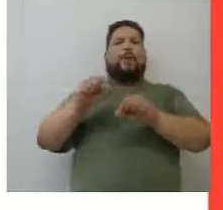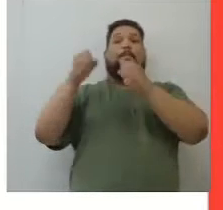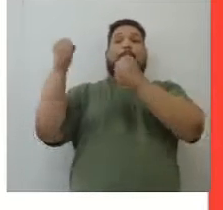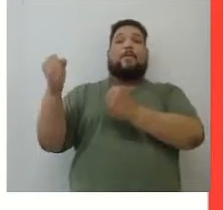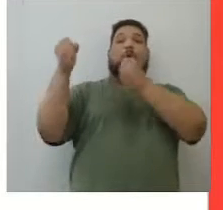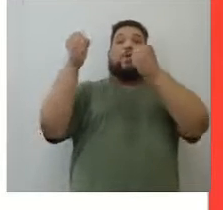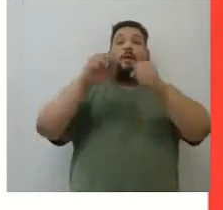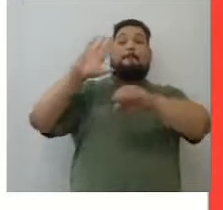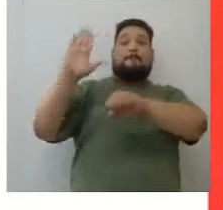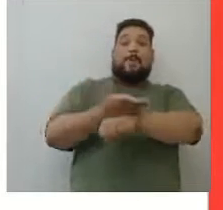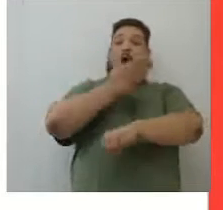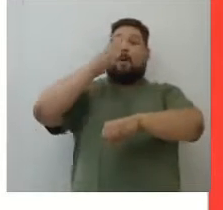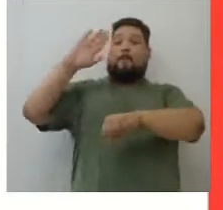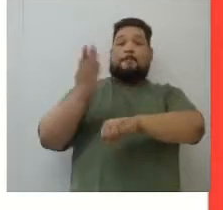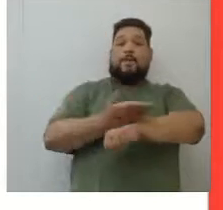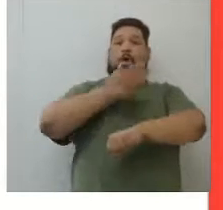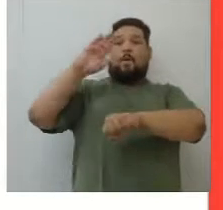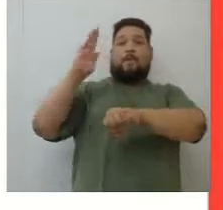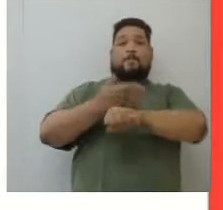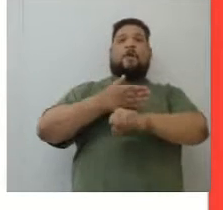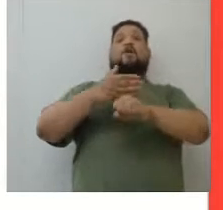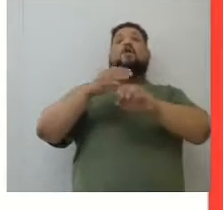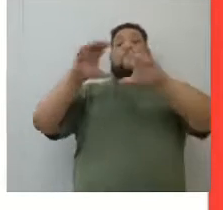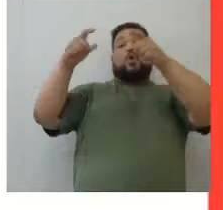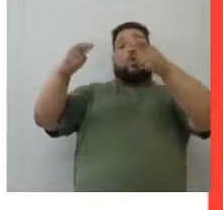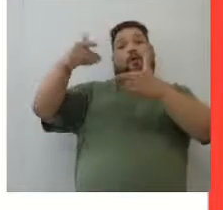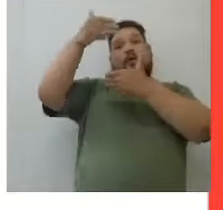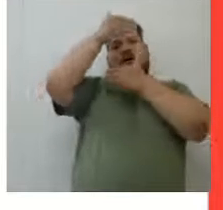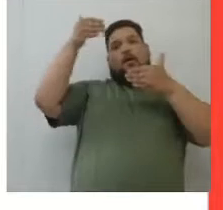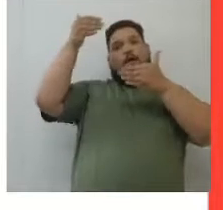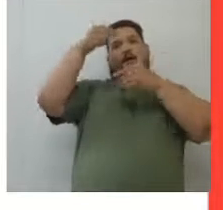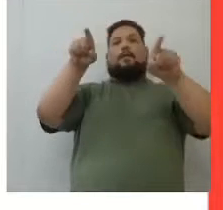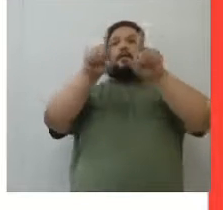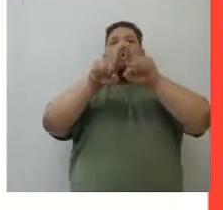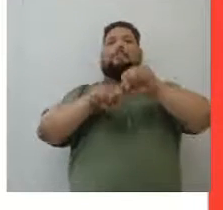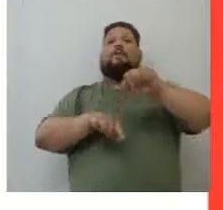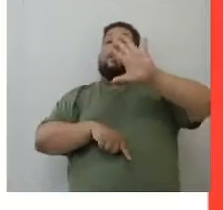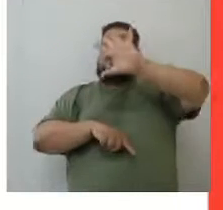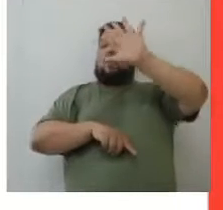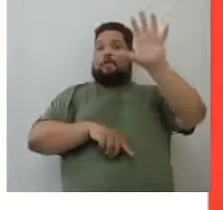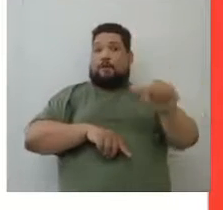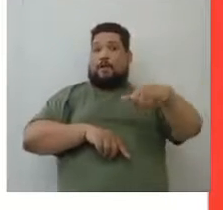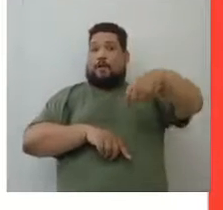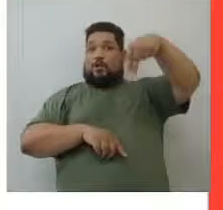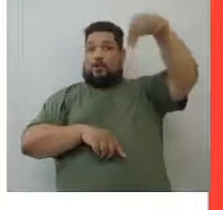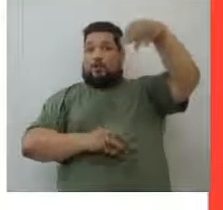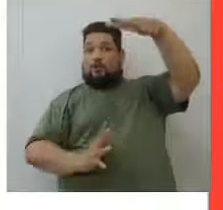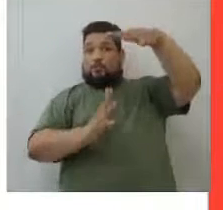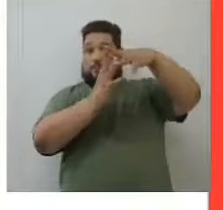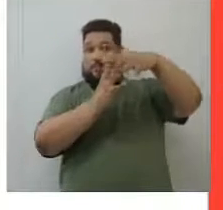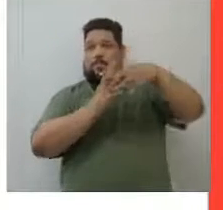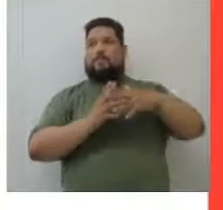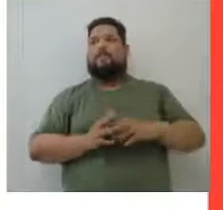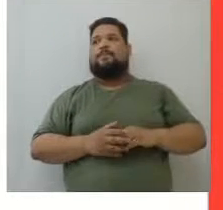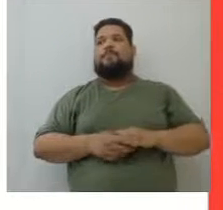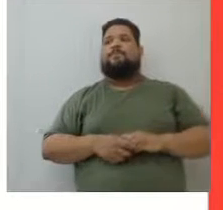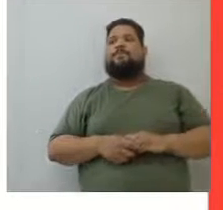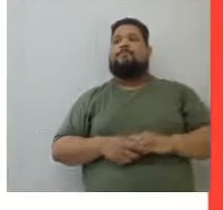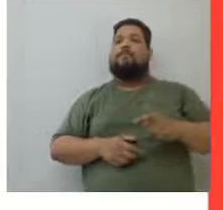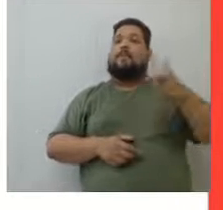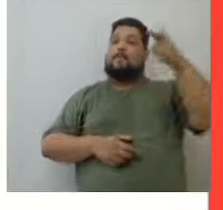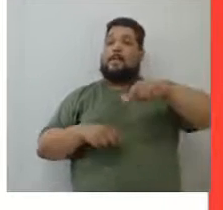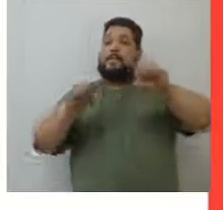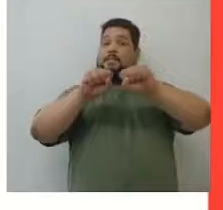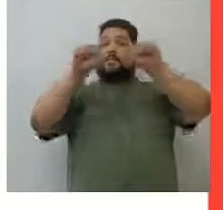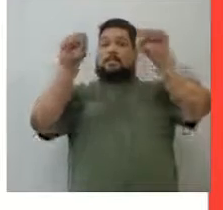vários ditadores naquela parte do Oriente Médio ali e norte da África. Vamos lá, vamos continuar. Um outro sistema de